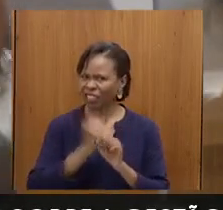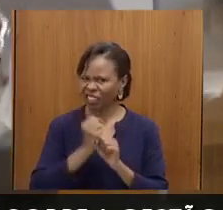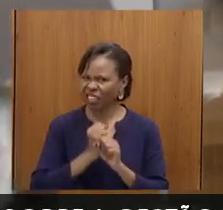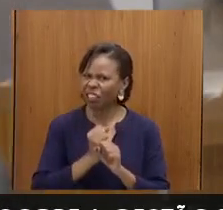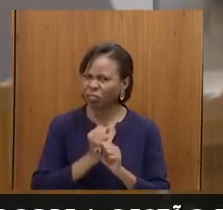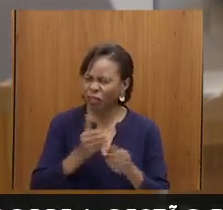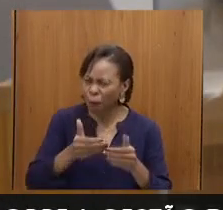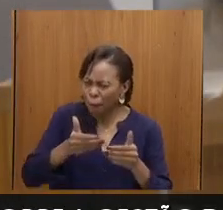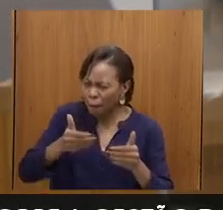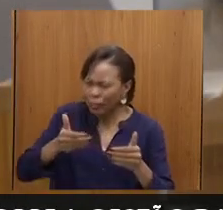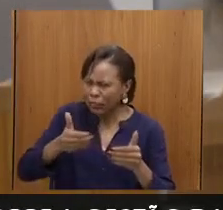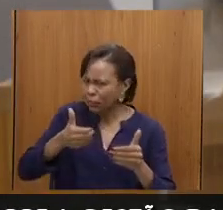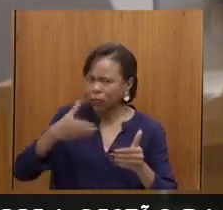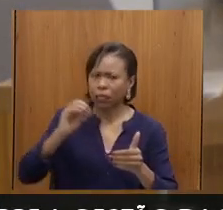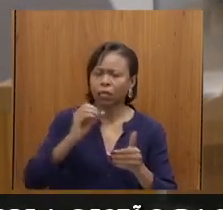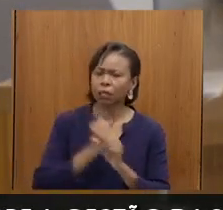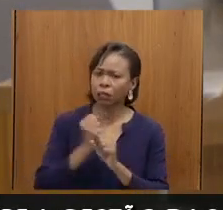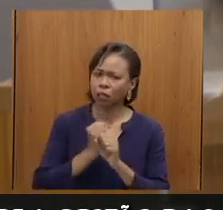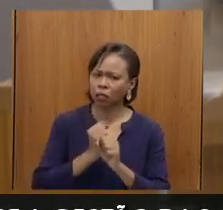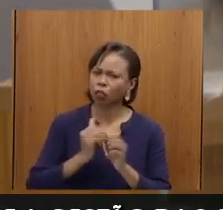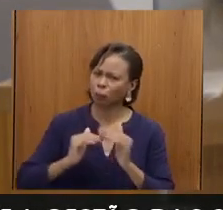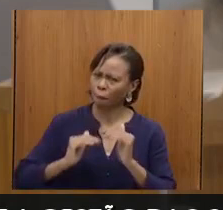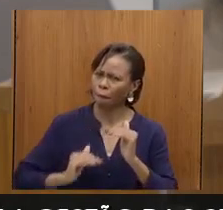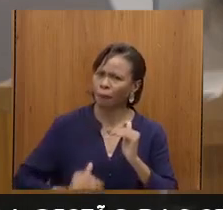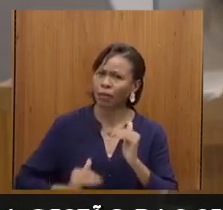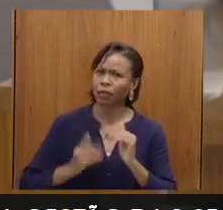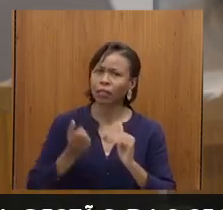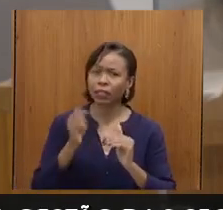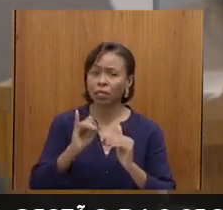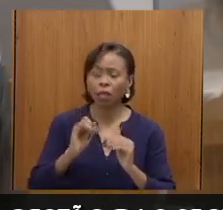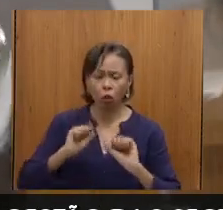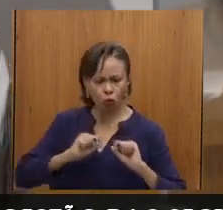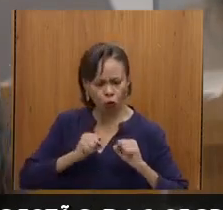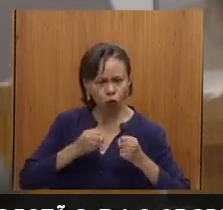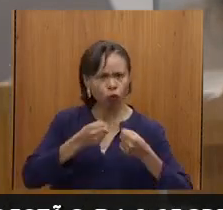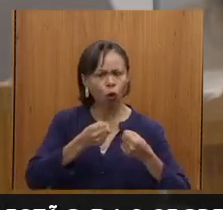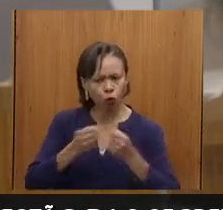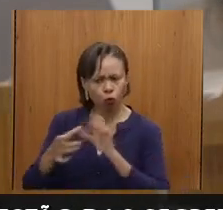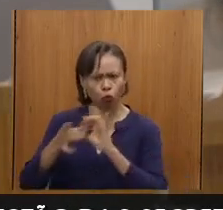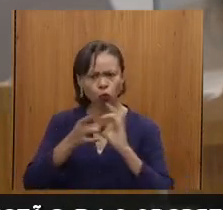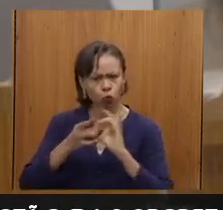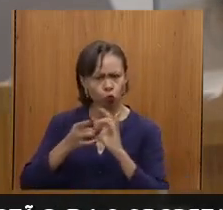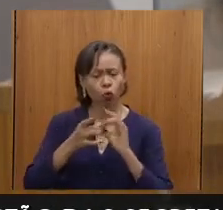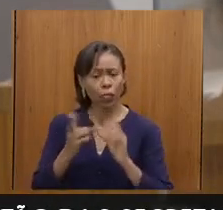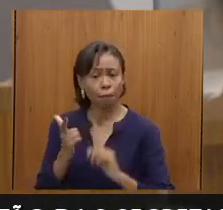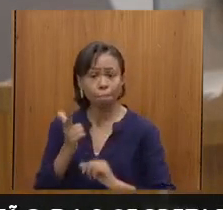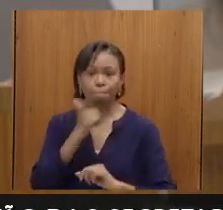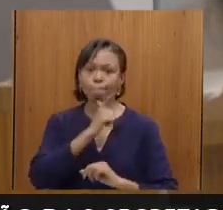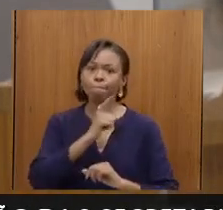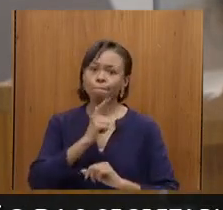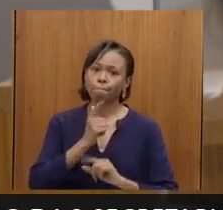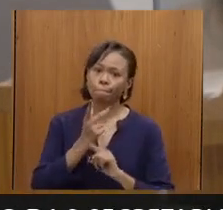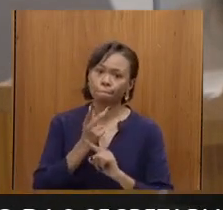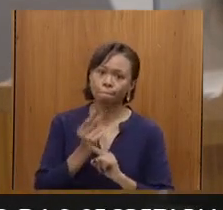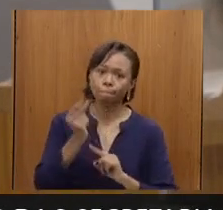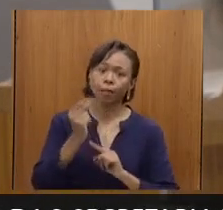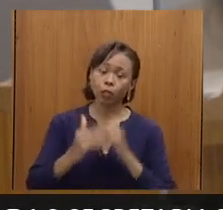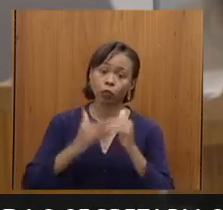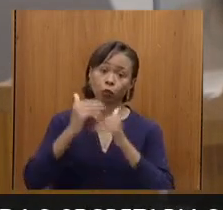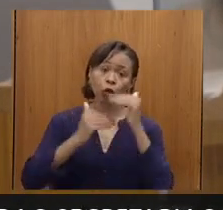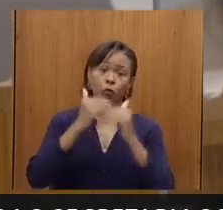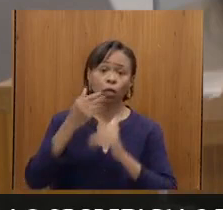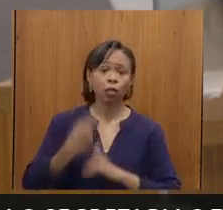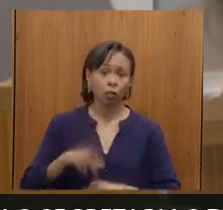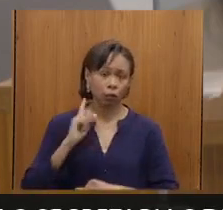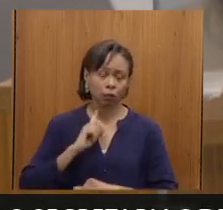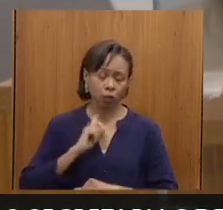em bem menos do que 10 anos, se tudo, se a gente conseguir unir nossos esforços aqui e sair pelo caminho do desenvolvimento do nosso